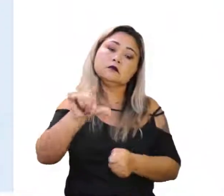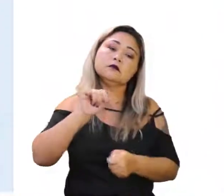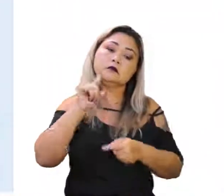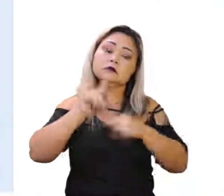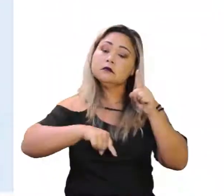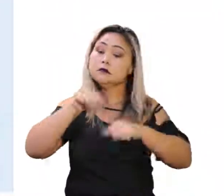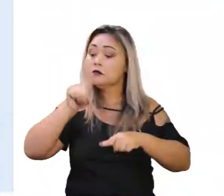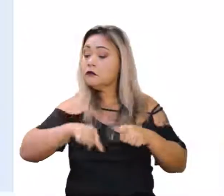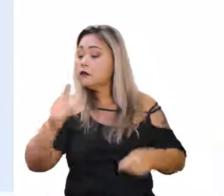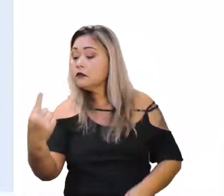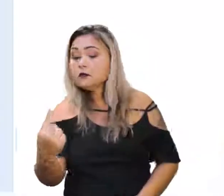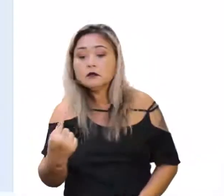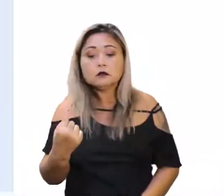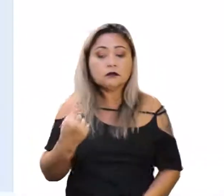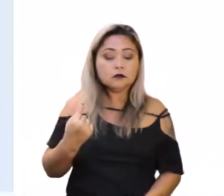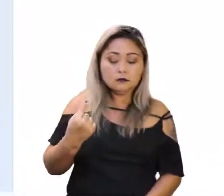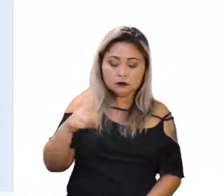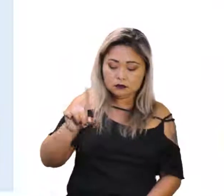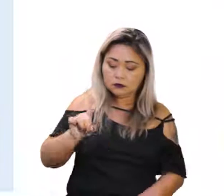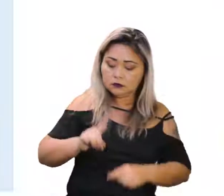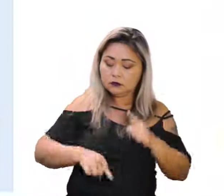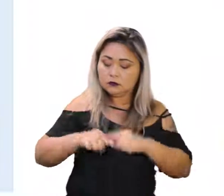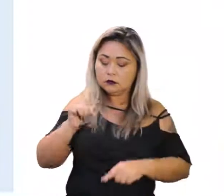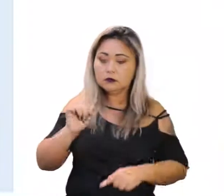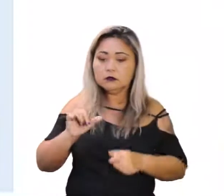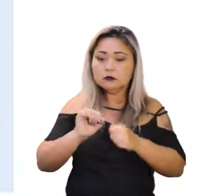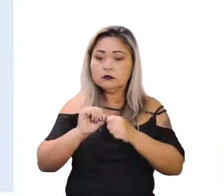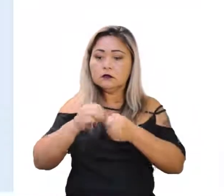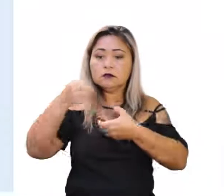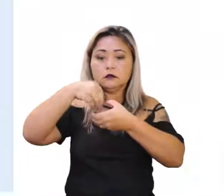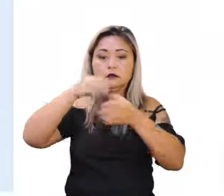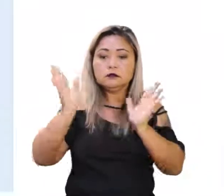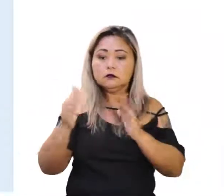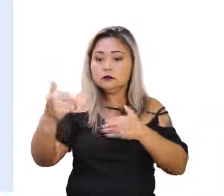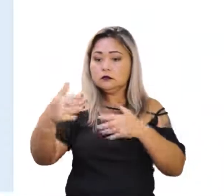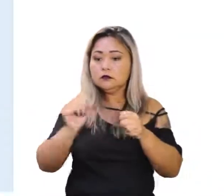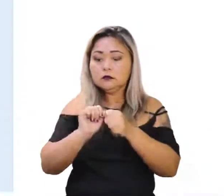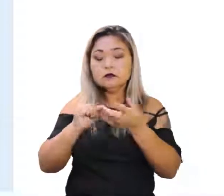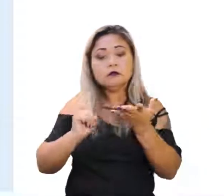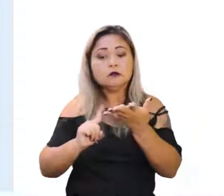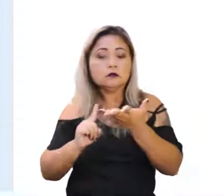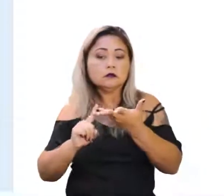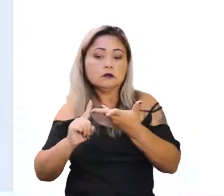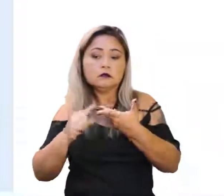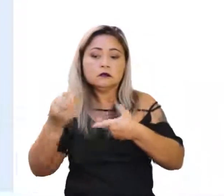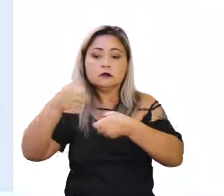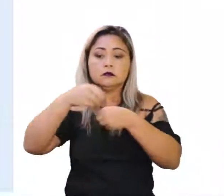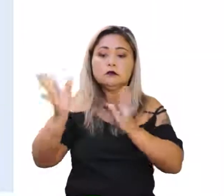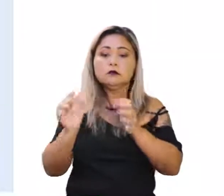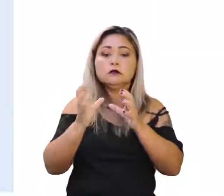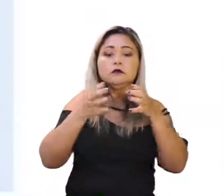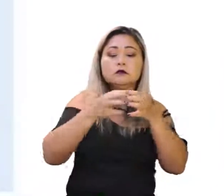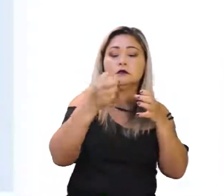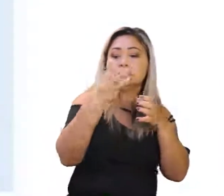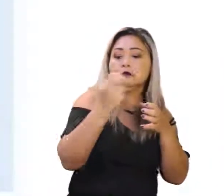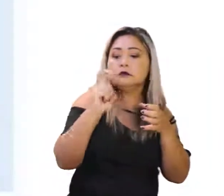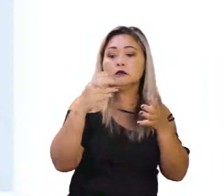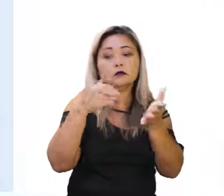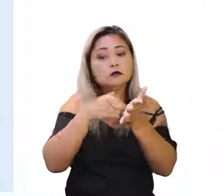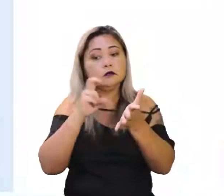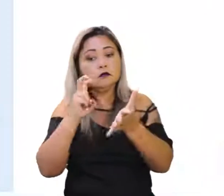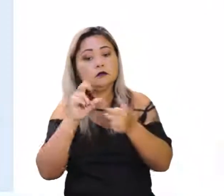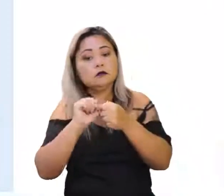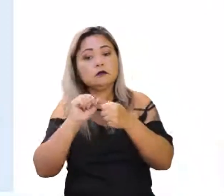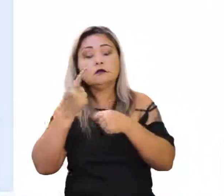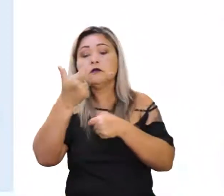um objeto qualquer, né? Colocar o objeto escolhido dentro de uma caixa, são vários objetos, formar grupos de 3 a 5